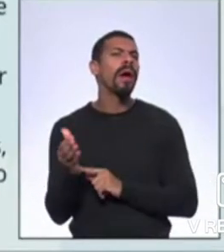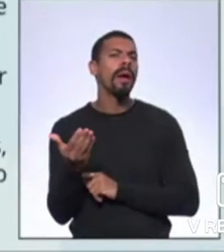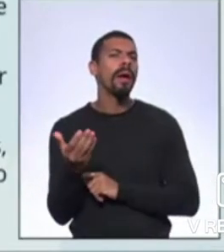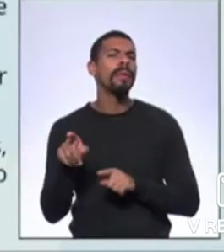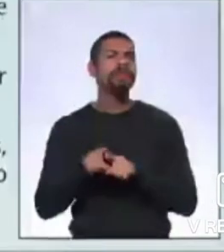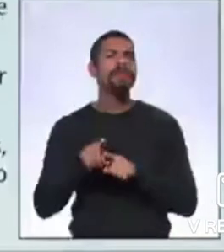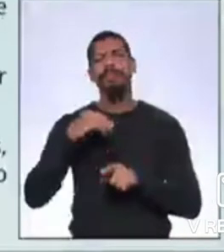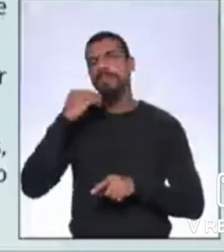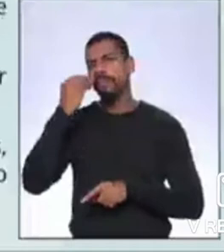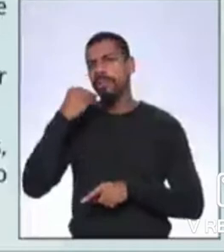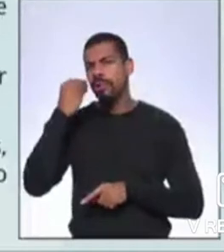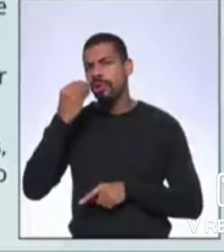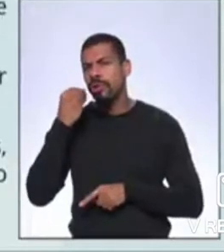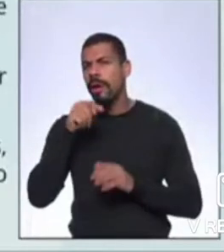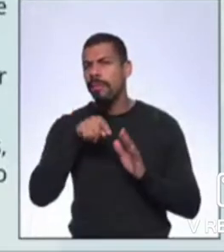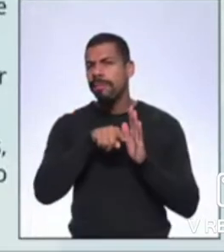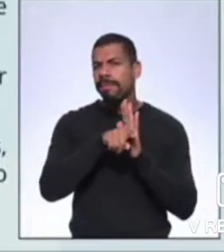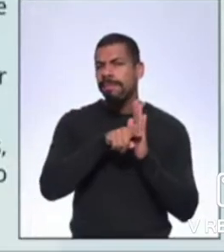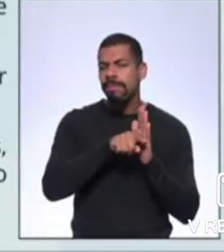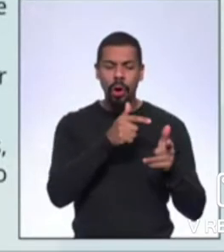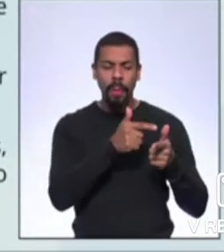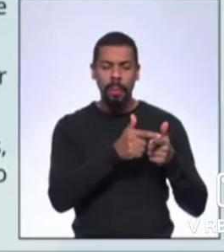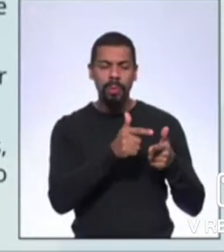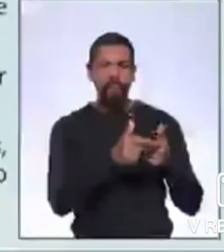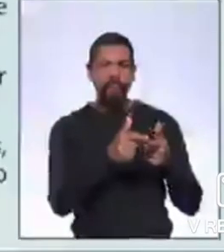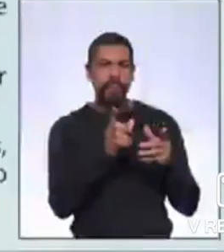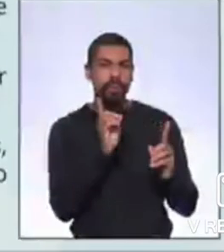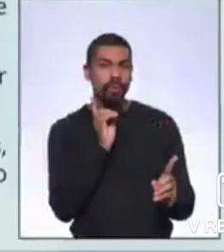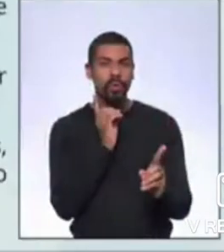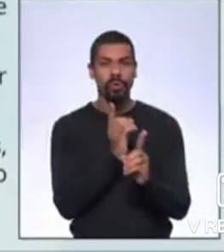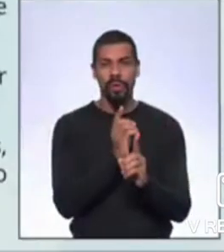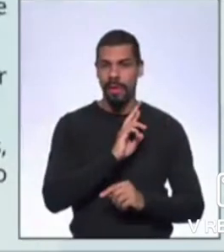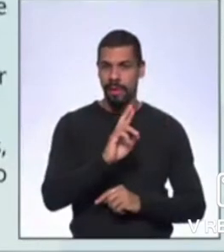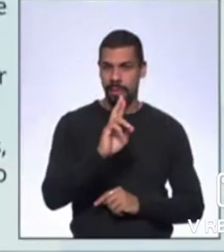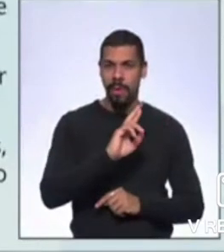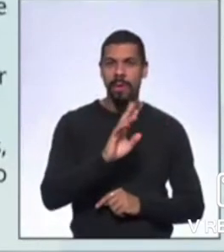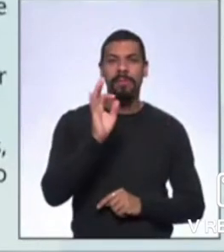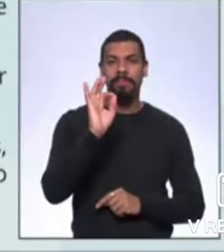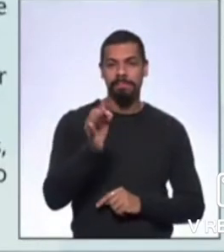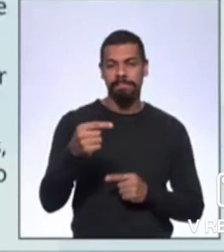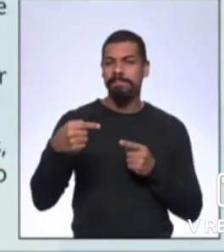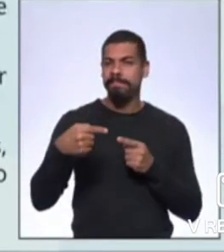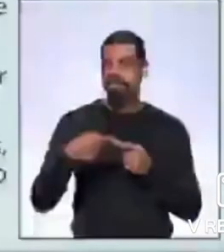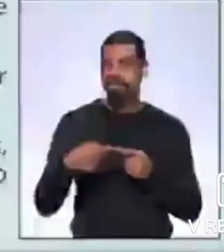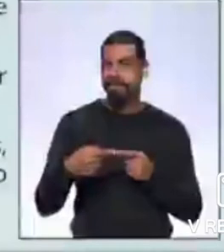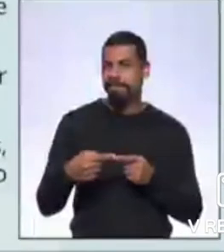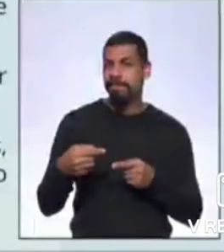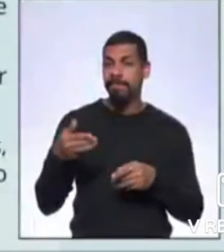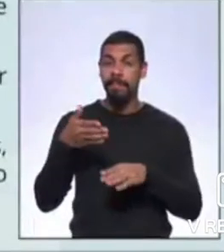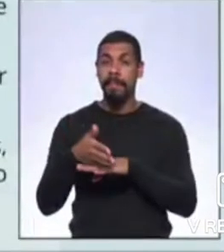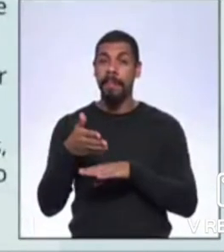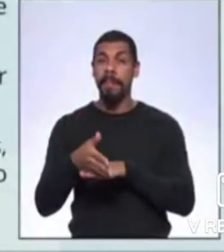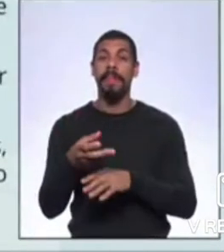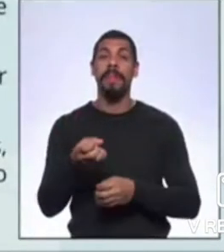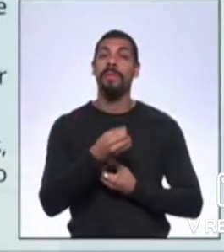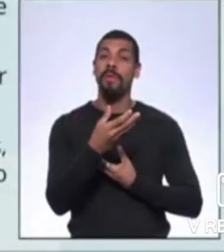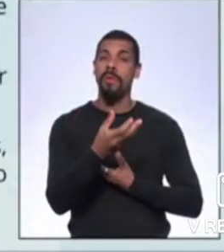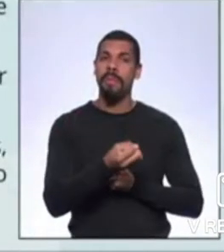testar hipóteses, formular e resolver problemas e criar soluções. E expressar e partilhar